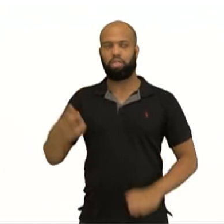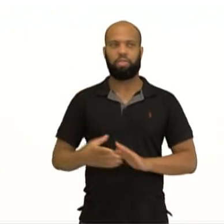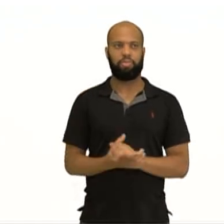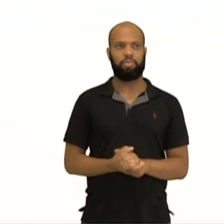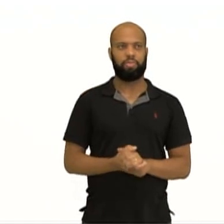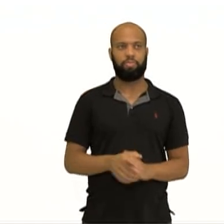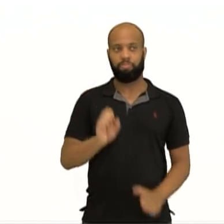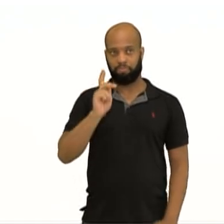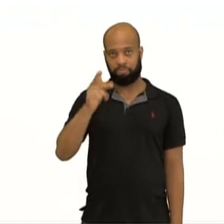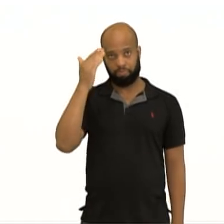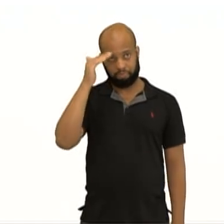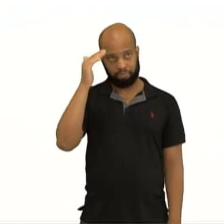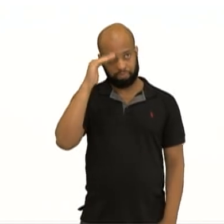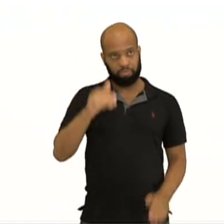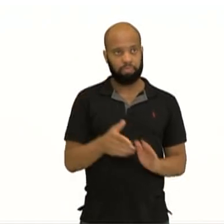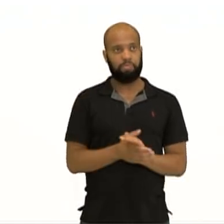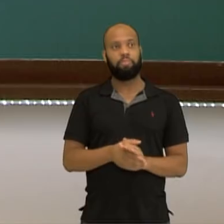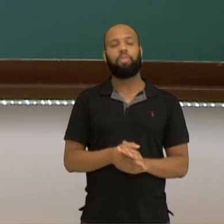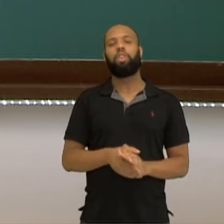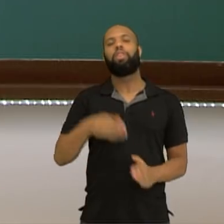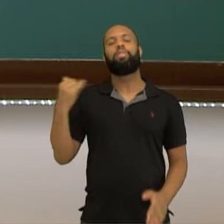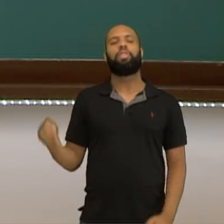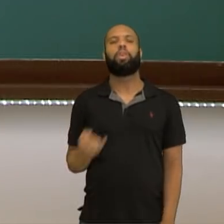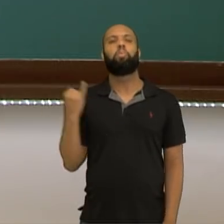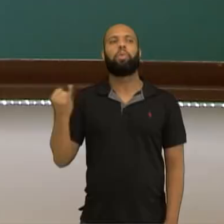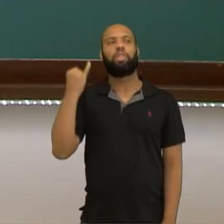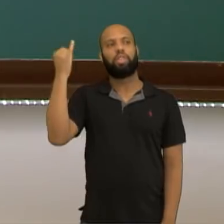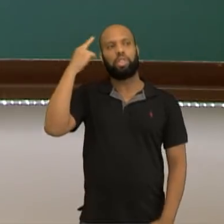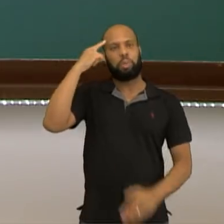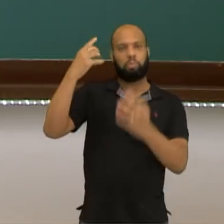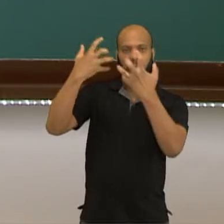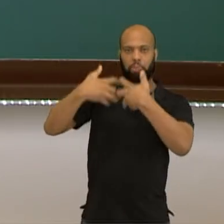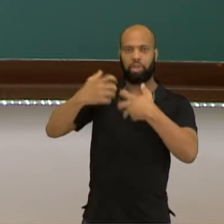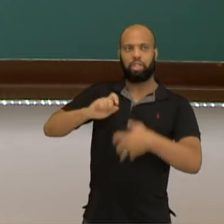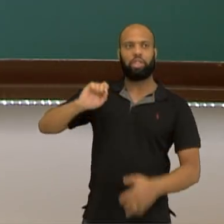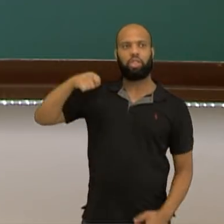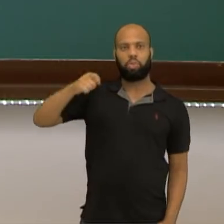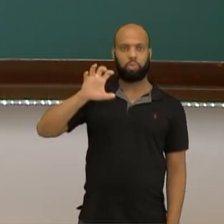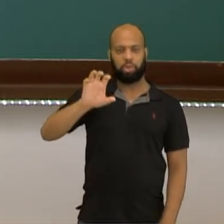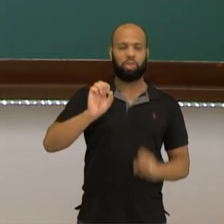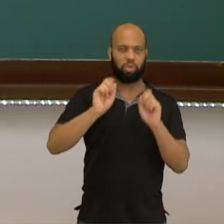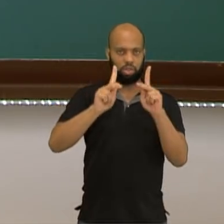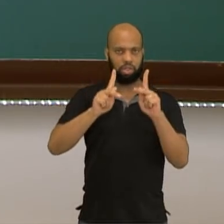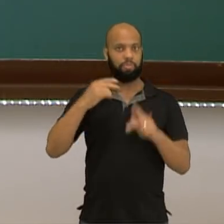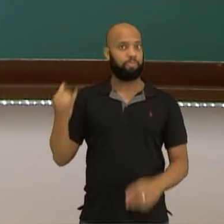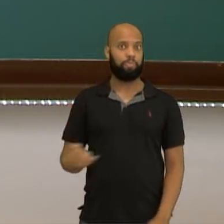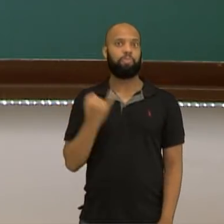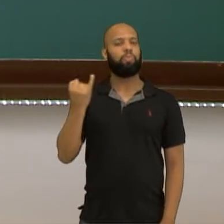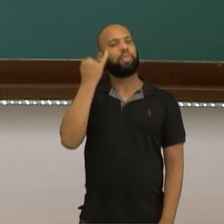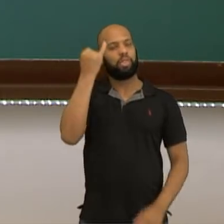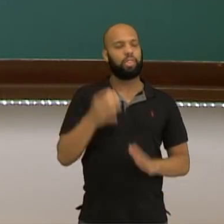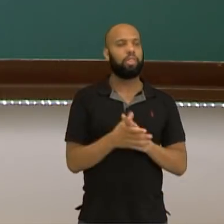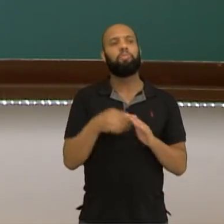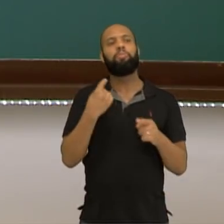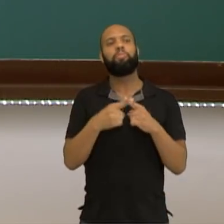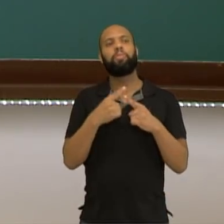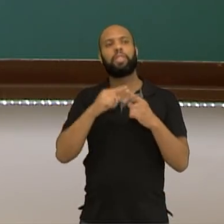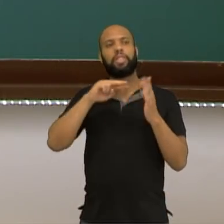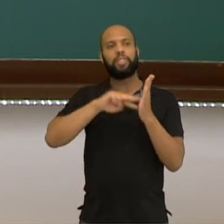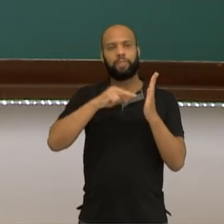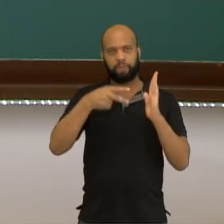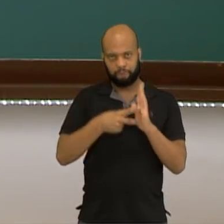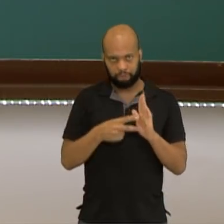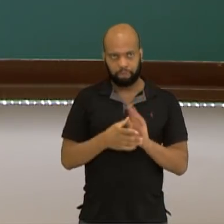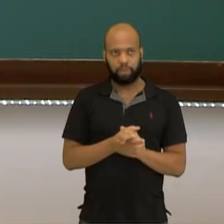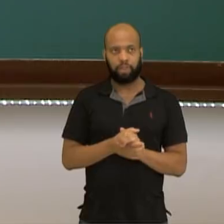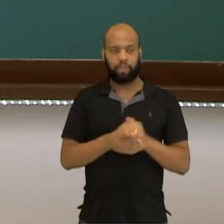243. Beleza? Muito importante pensar isso, tá? Muito mesmo. Que é o quê?